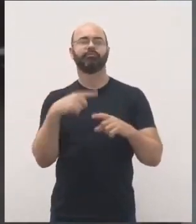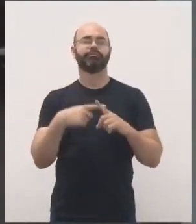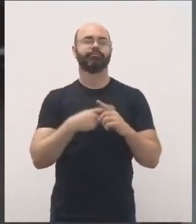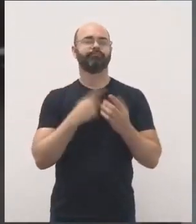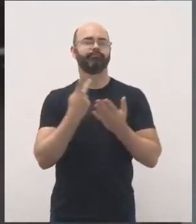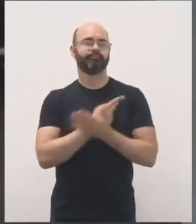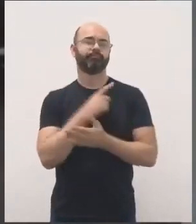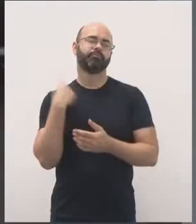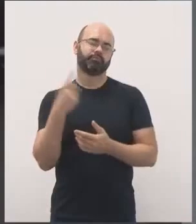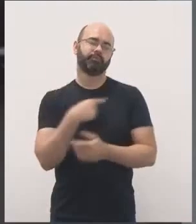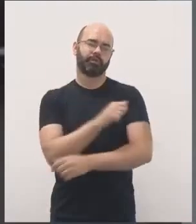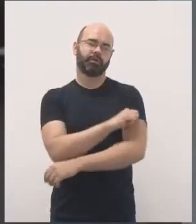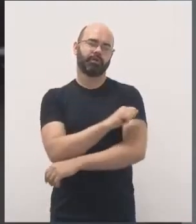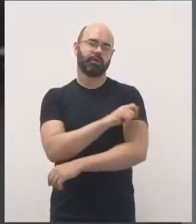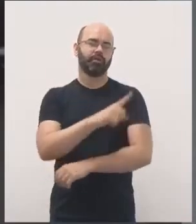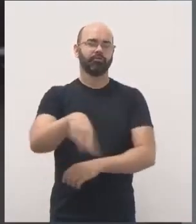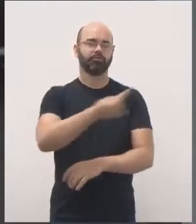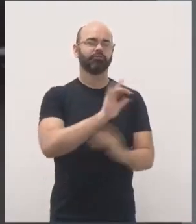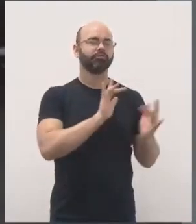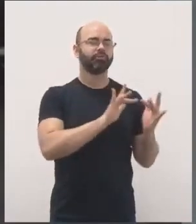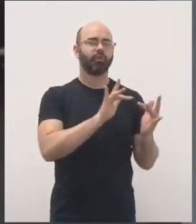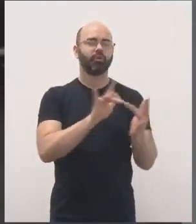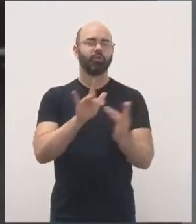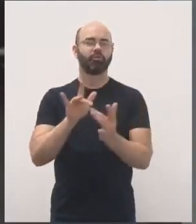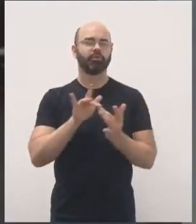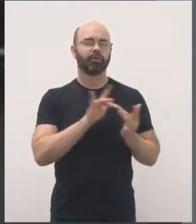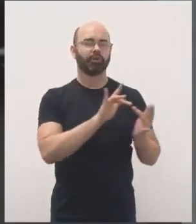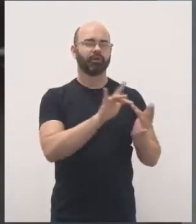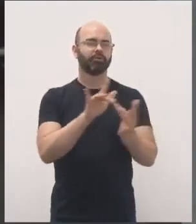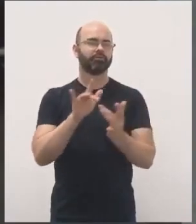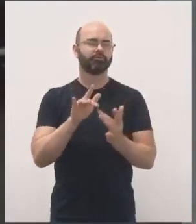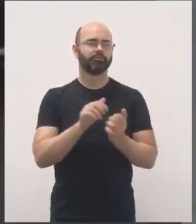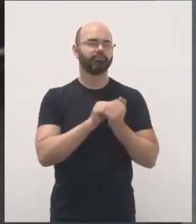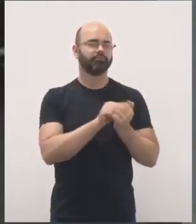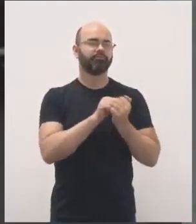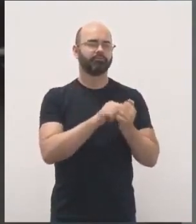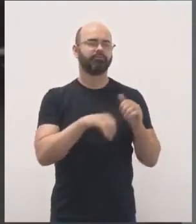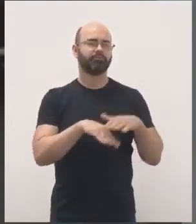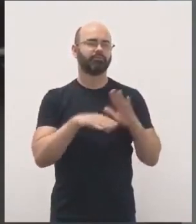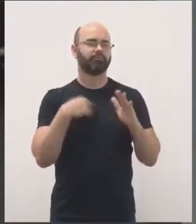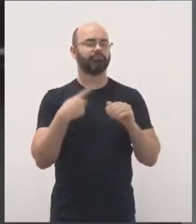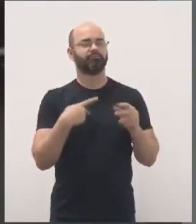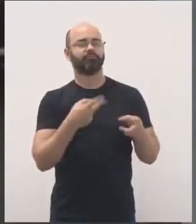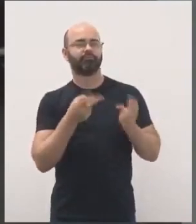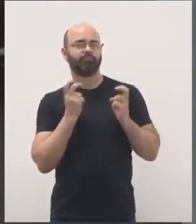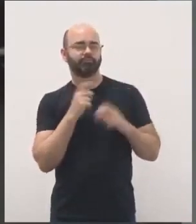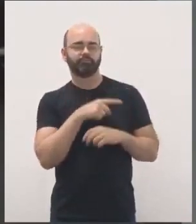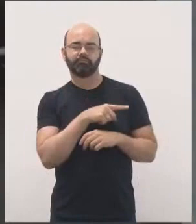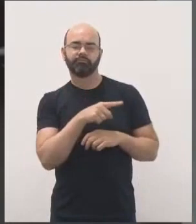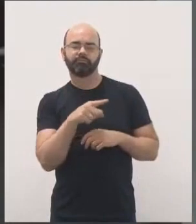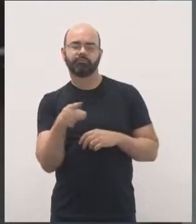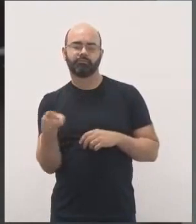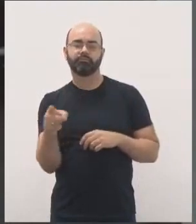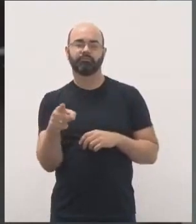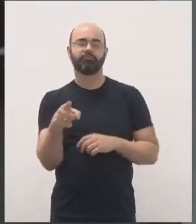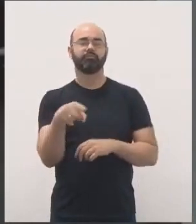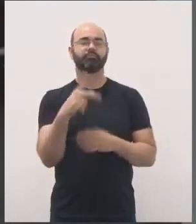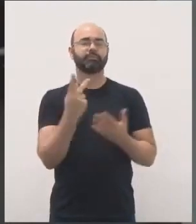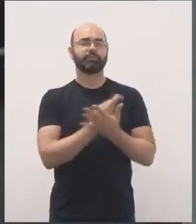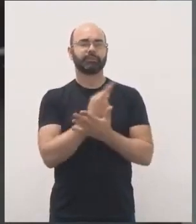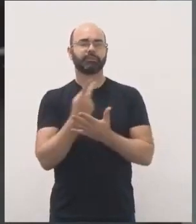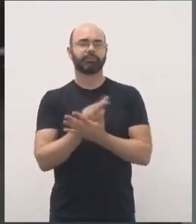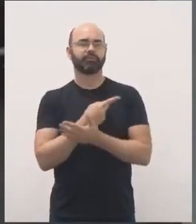muito próxima com os nossos estudantes, então a ideia é a gente repensar um pouco, né, como a gente pode reconhecer essas